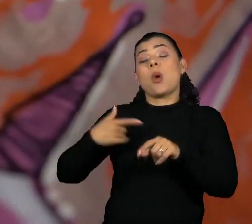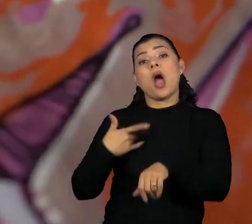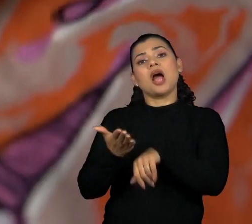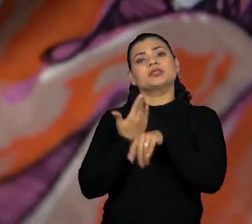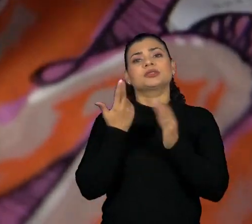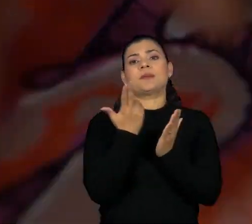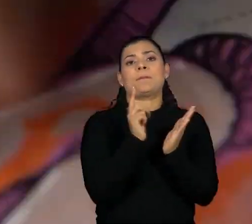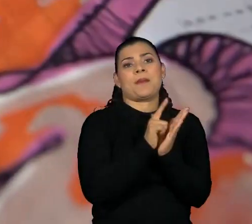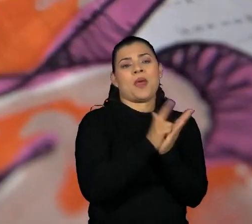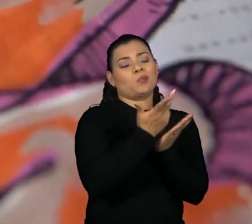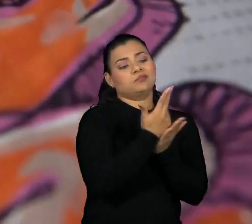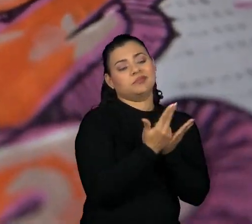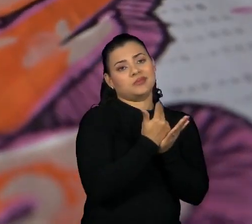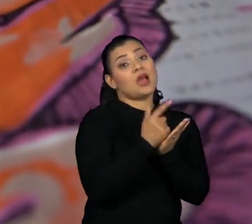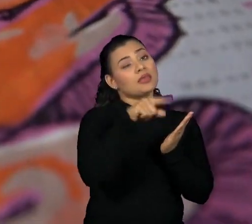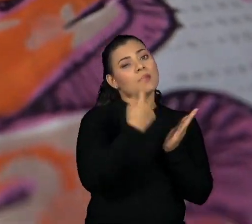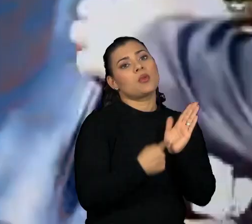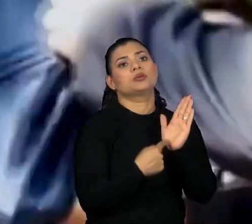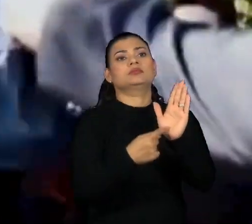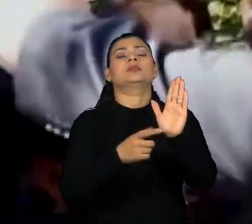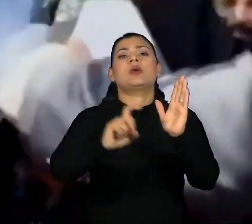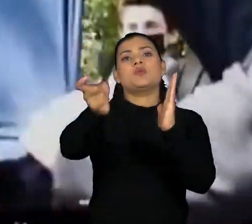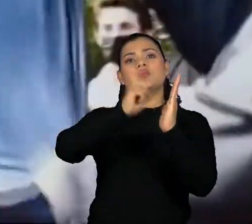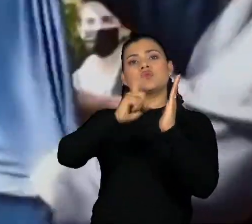tô a fim de trabalhar ou me é apresentado.